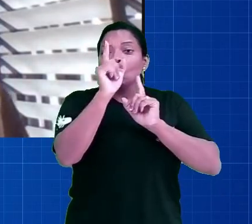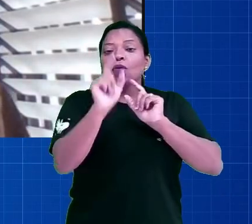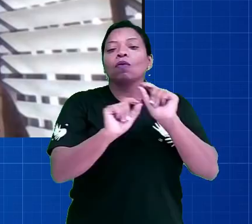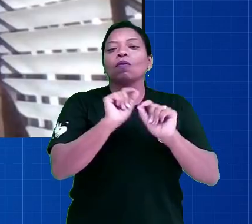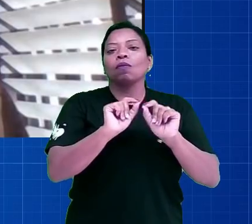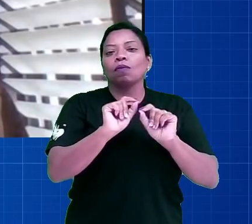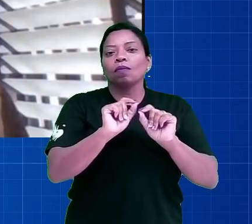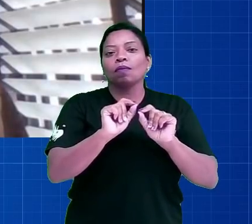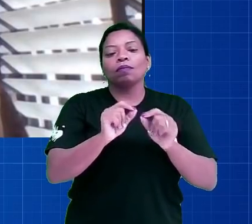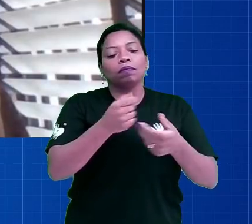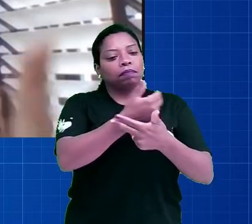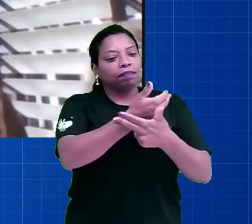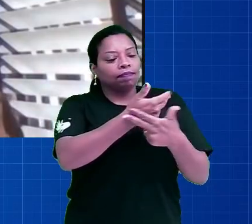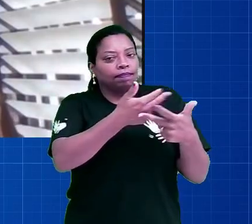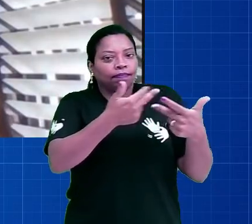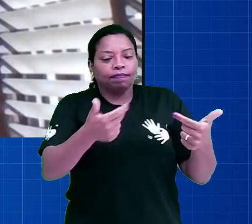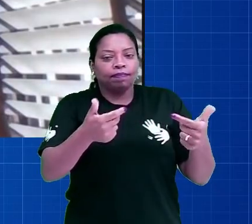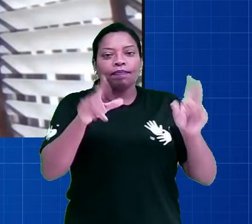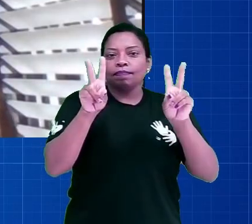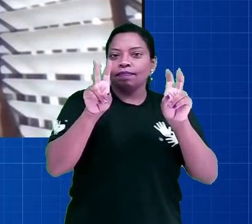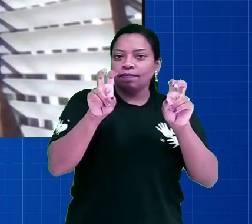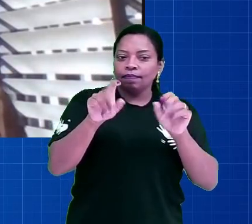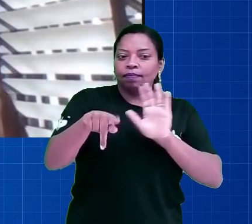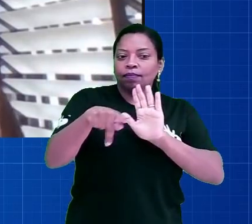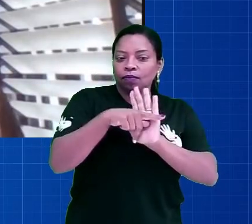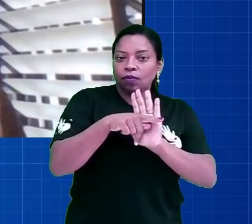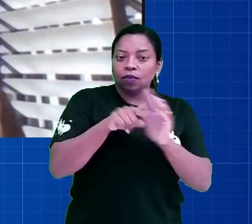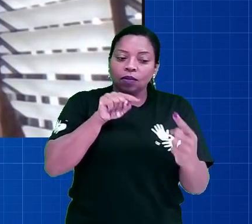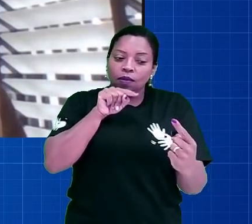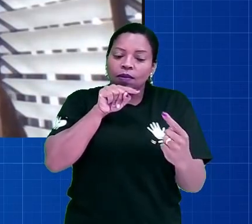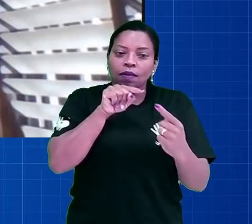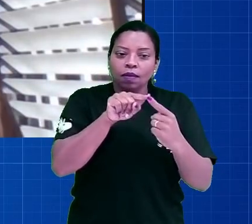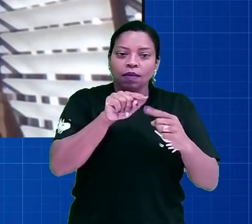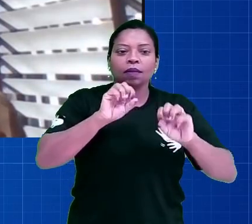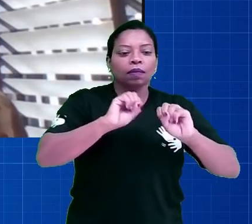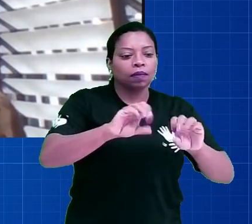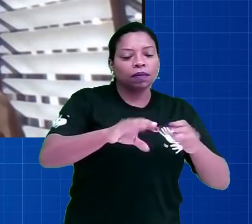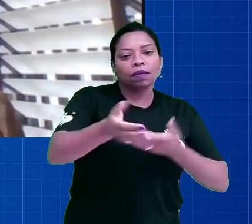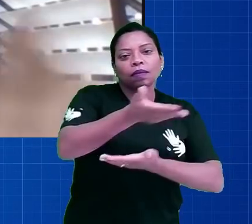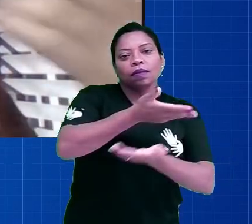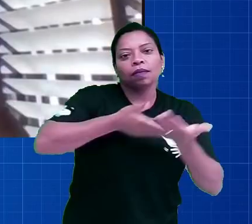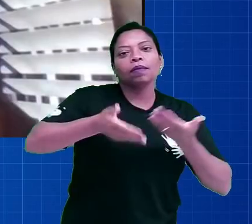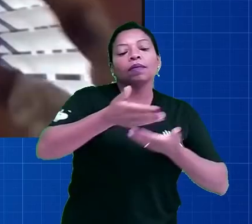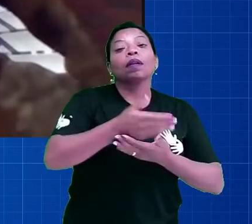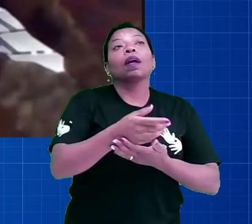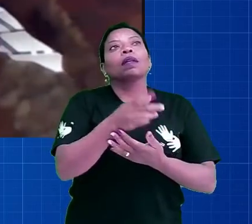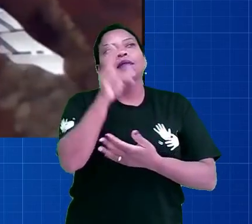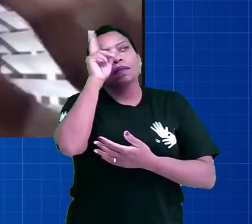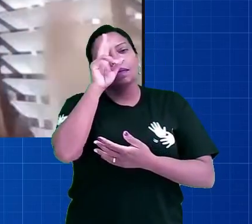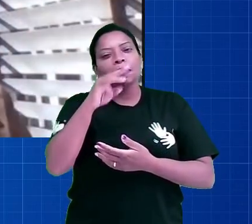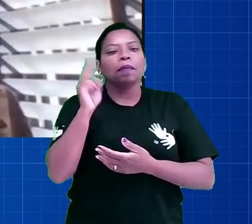né, no que as pesquisas nos oferecem, que a gente vai encontrar essa perspectiva.